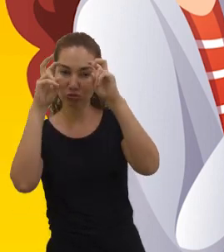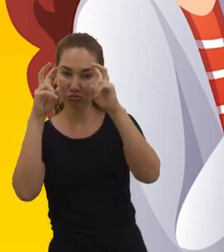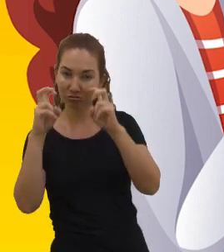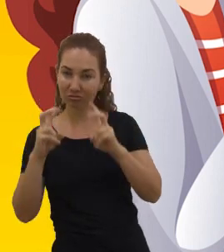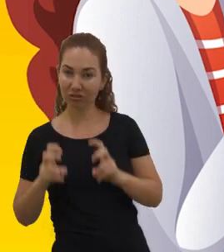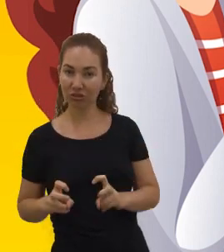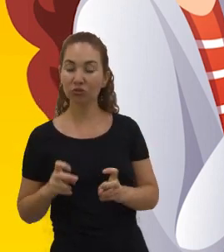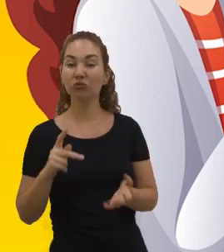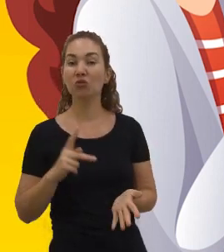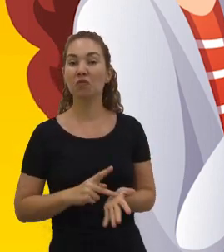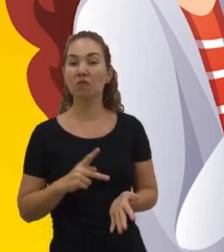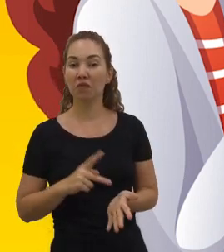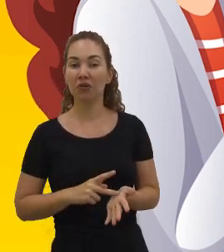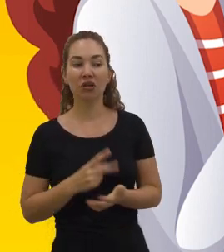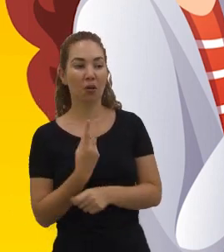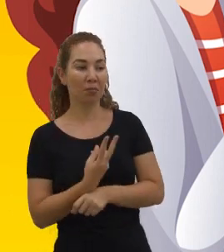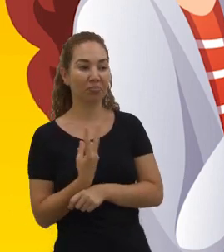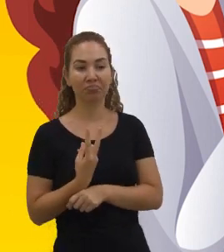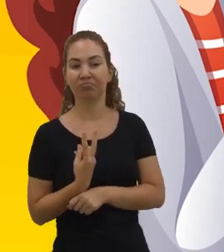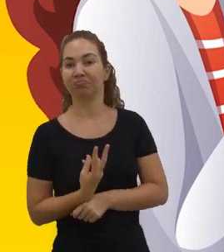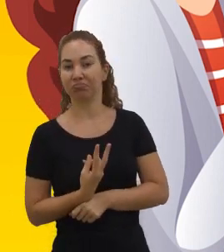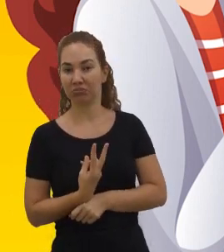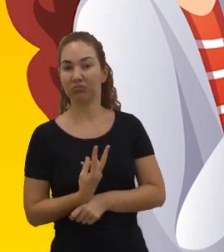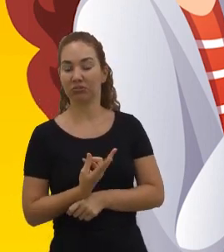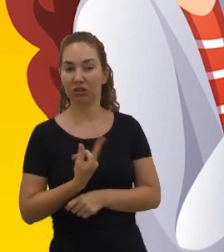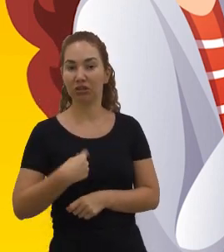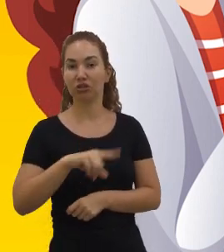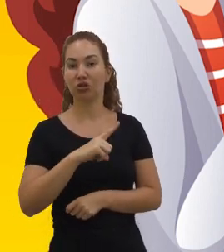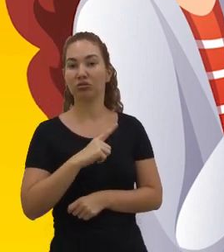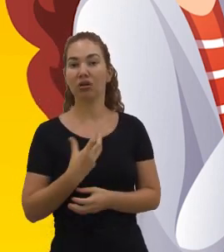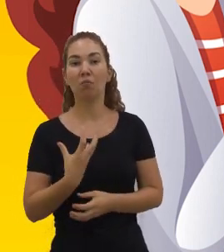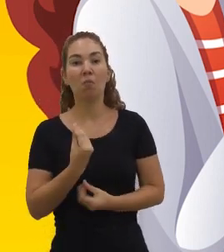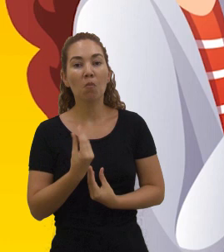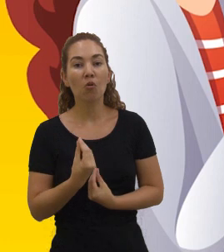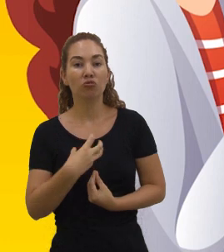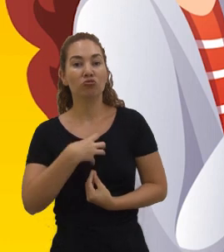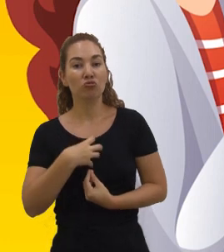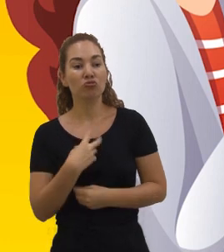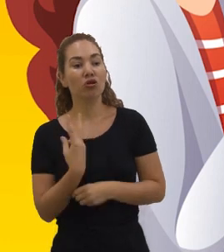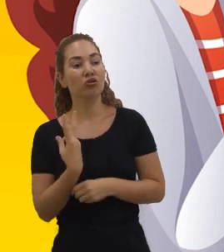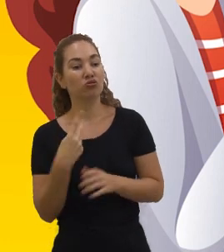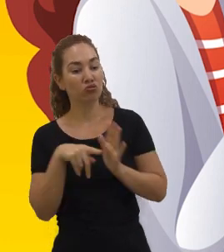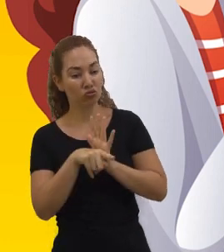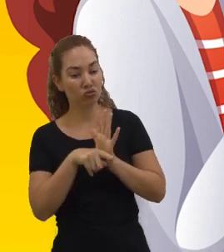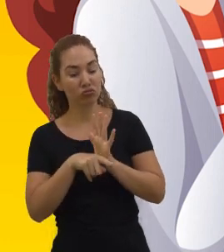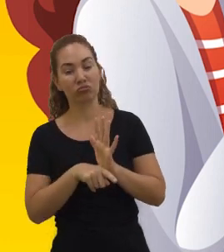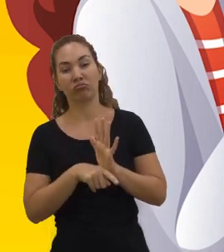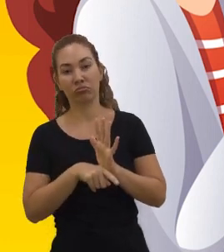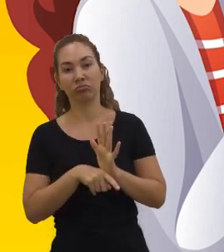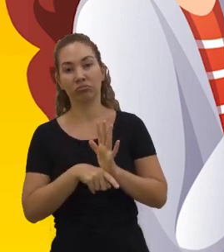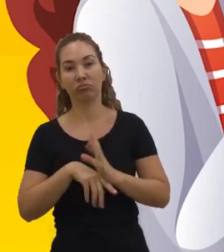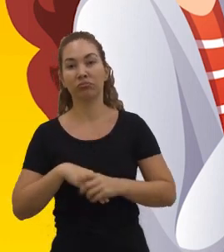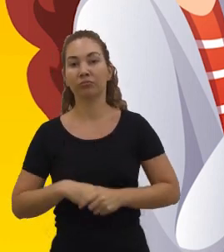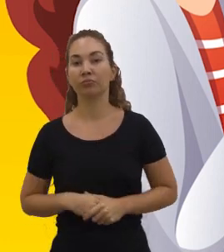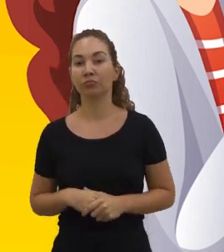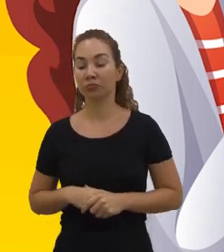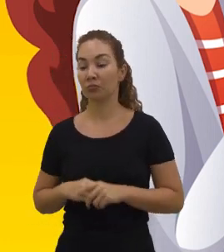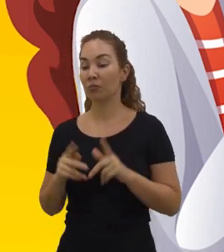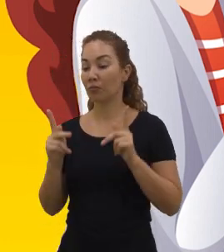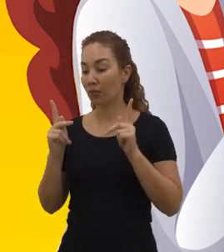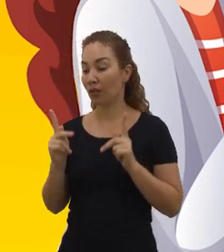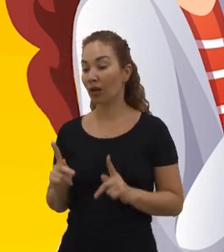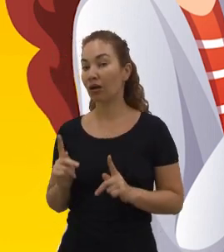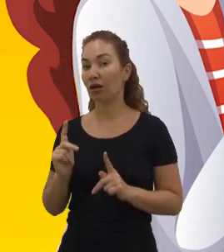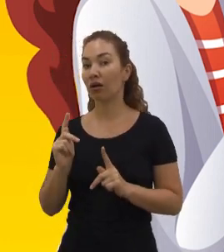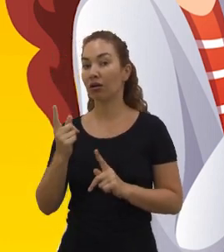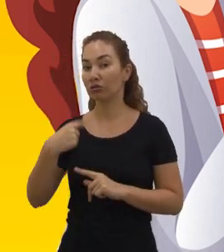causas, com certeza vai atrás, vai pesquisar, e a gente tem inúmeras ferramentas aí que a gente pode usar para isso, né, em prol disso. A pessoa realmente Exato, acha que a